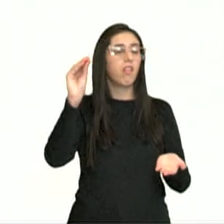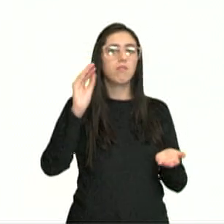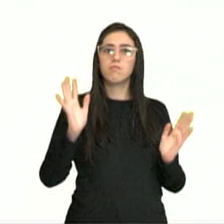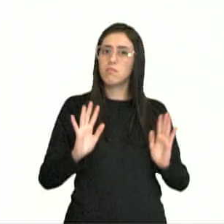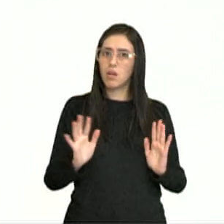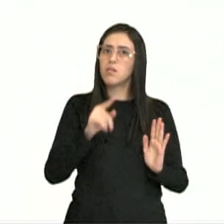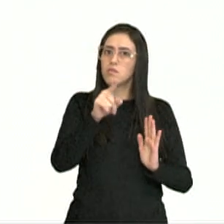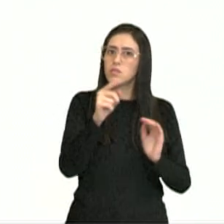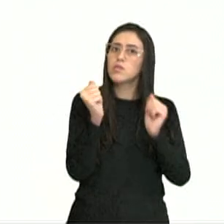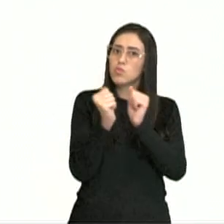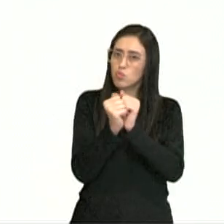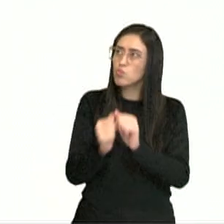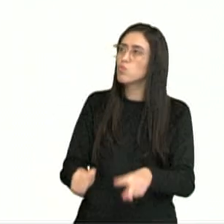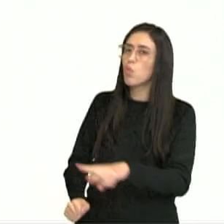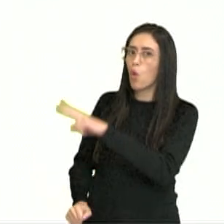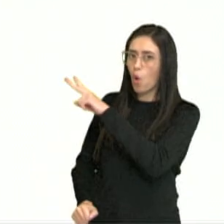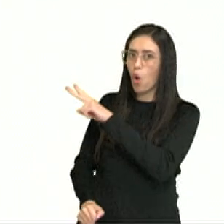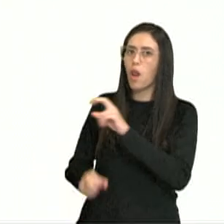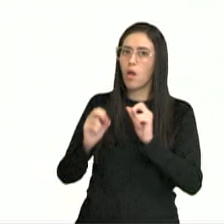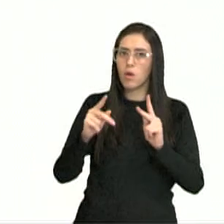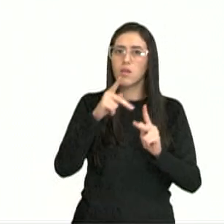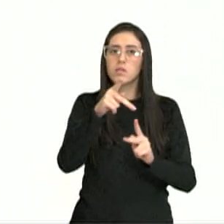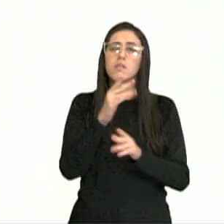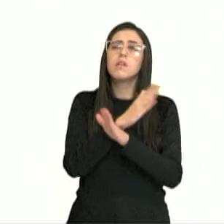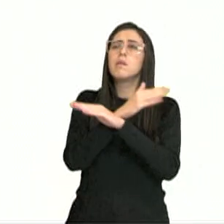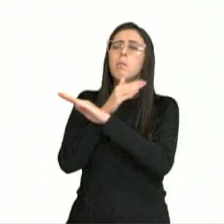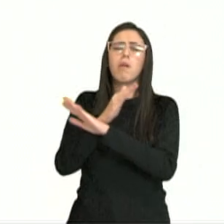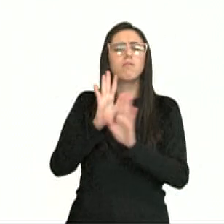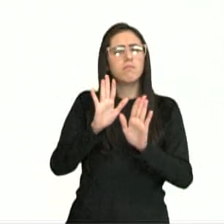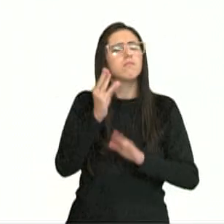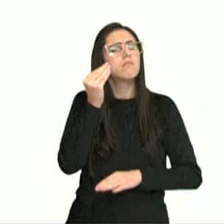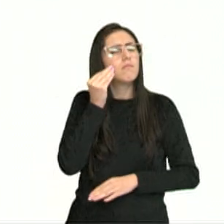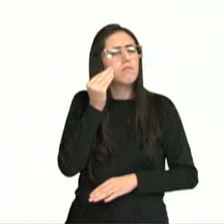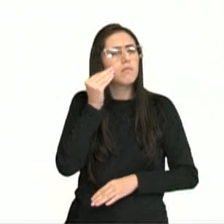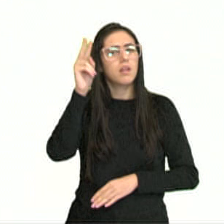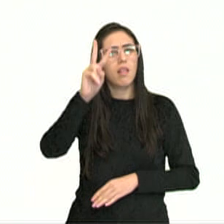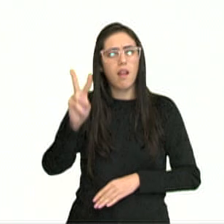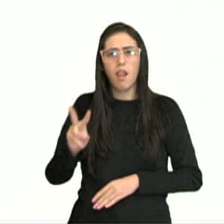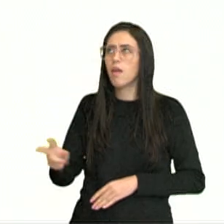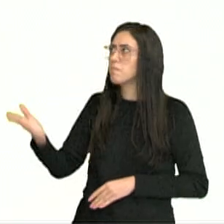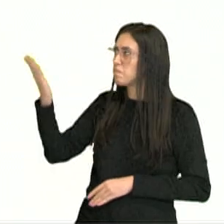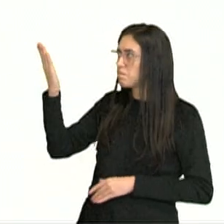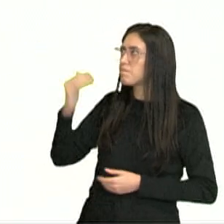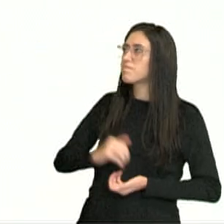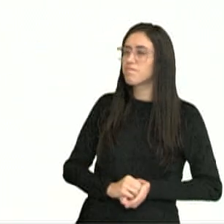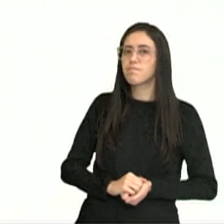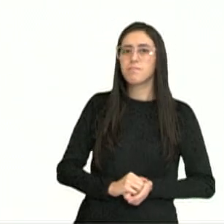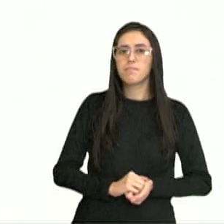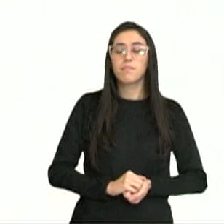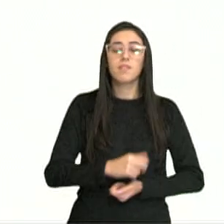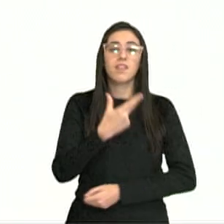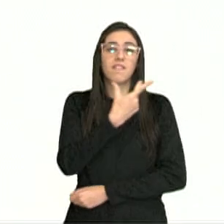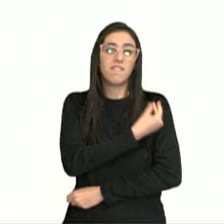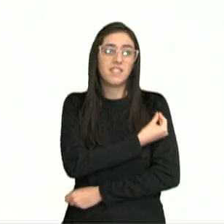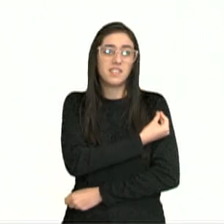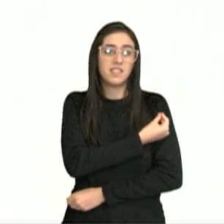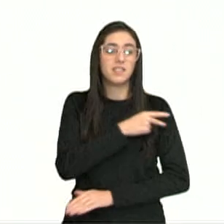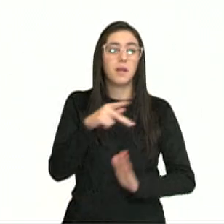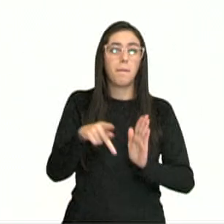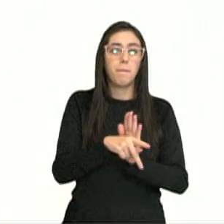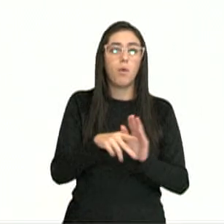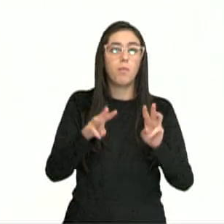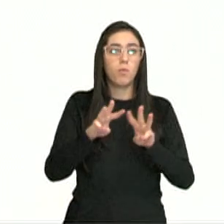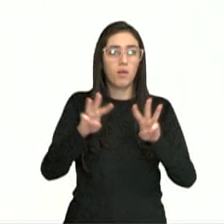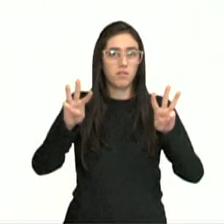eu me perco. Tenta, você tem que tentar fazer a leitura. Vacina da UFPR